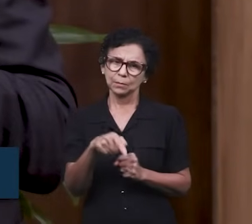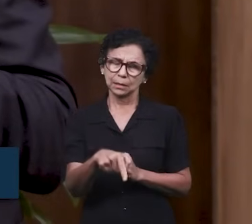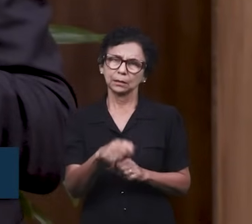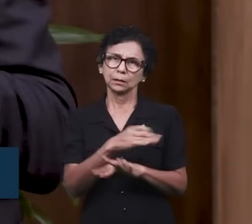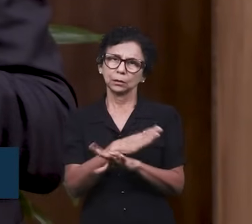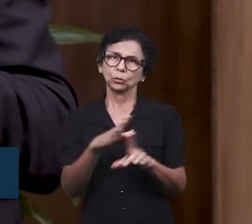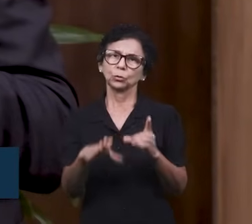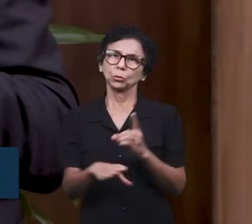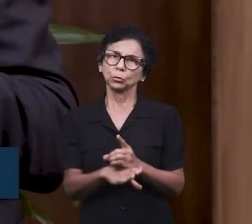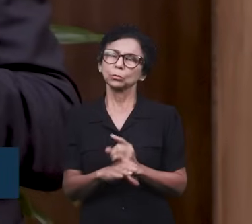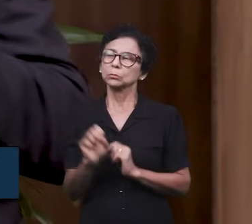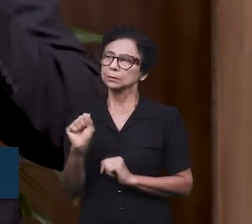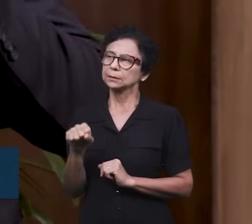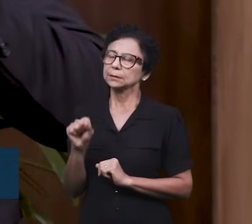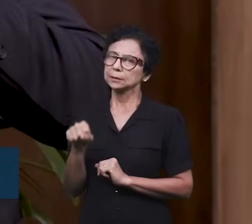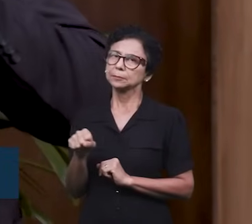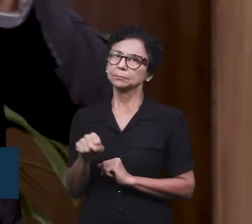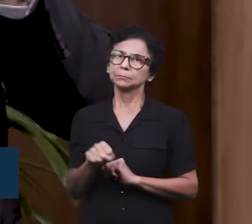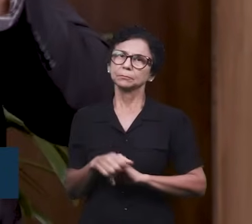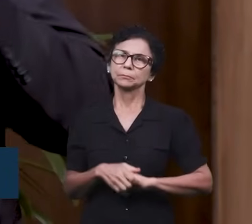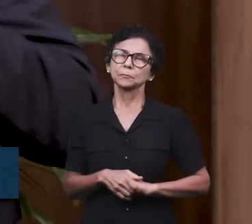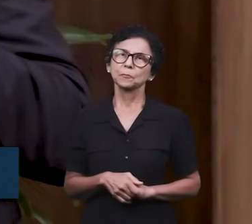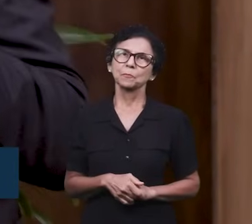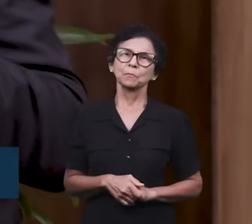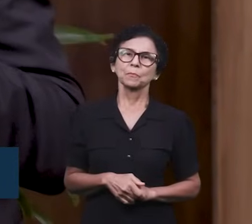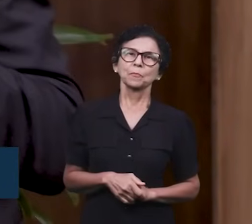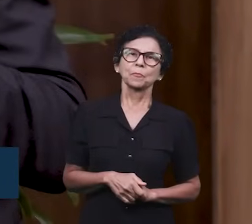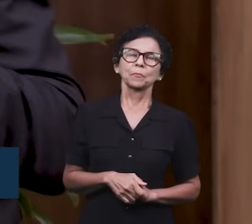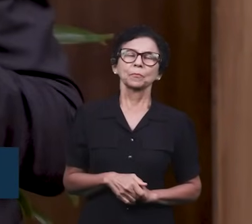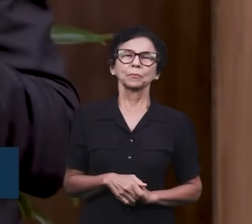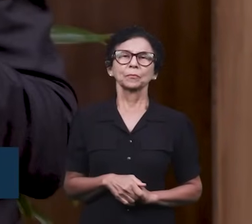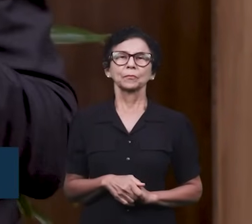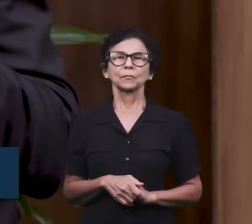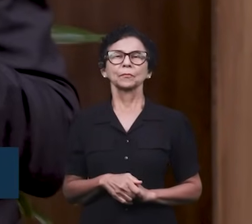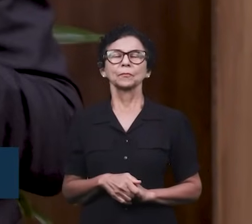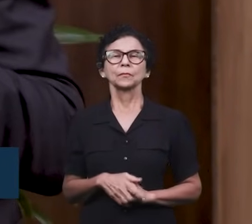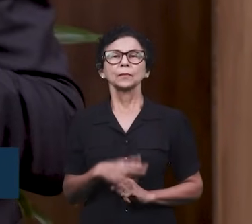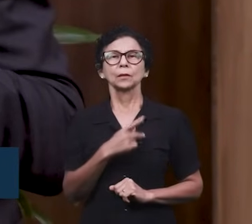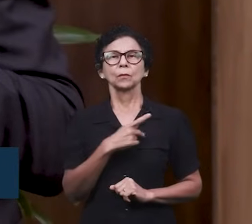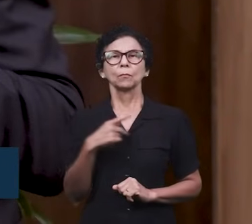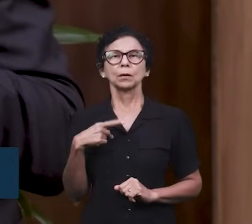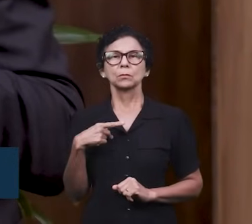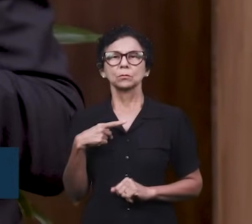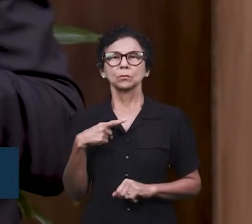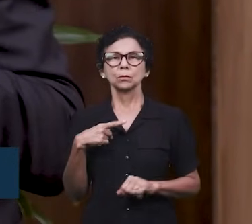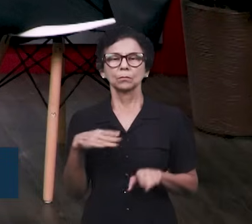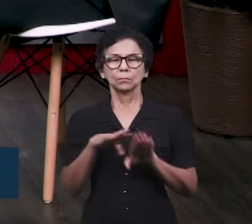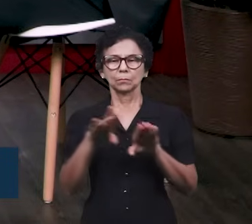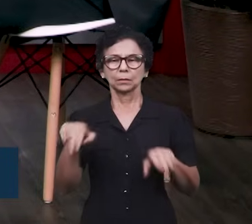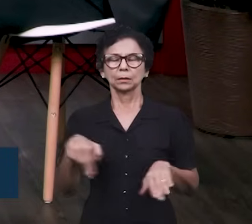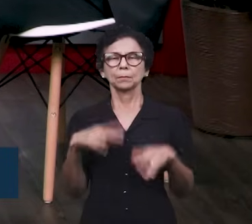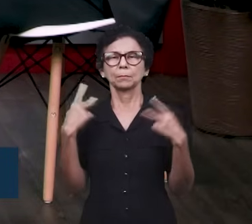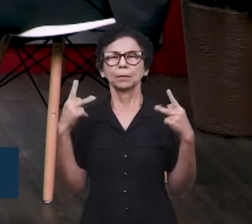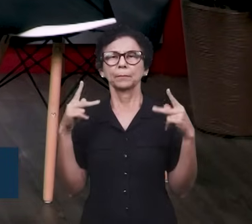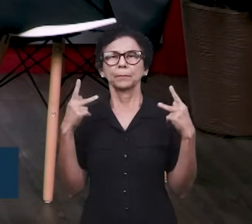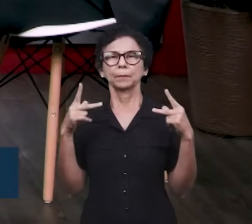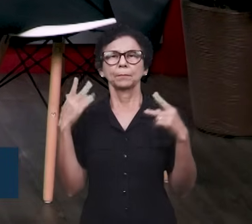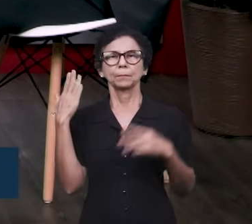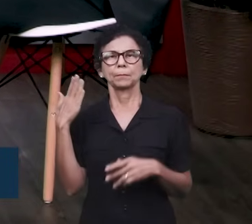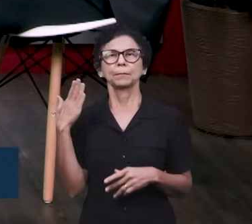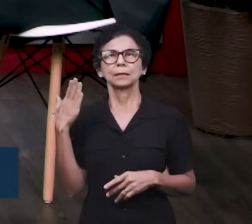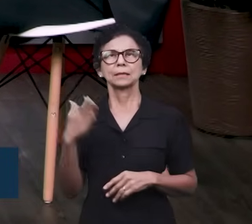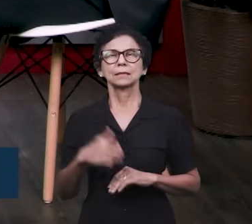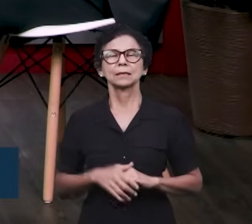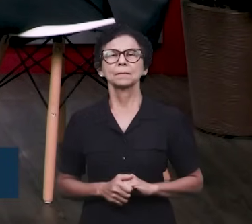que o pastor Danilo estava lá entregando a mensagem, e a mensagem era a boda de Caná. Boda